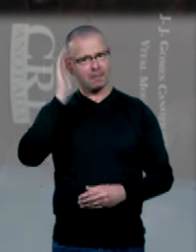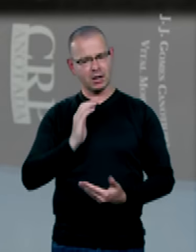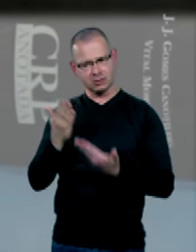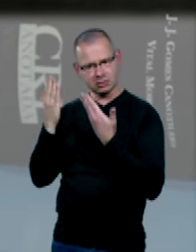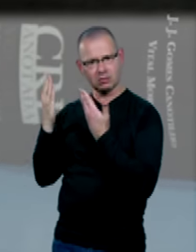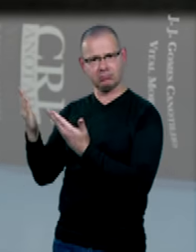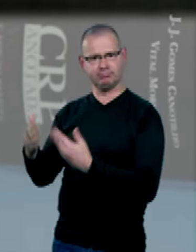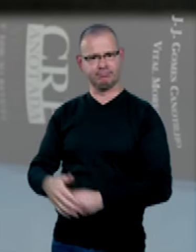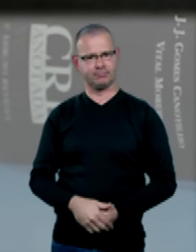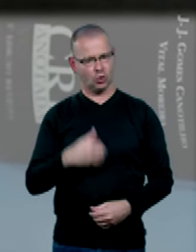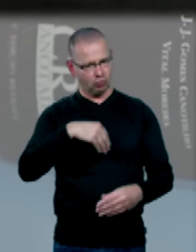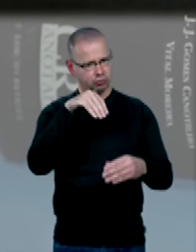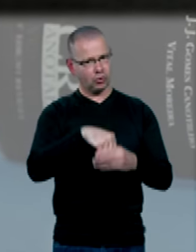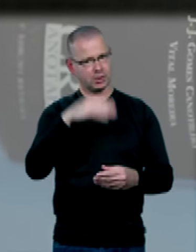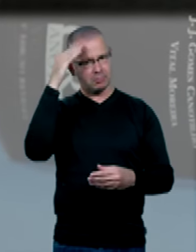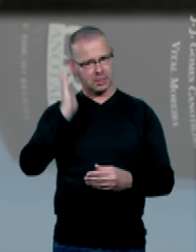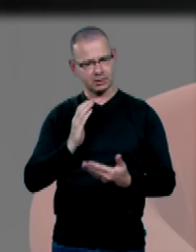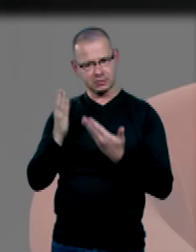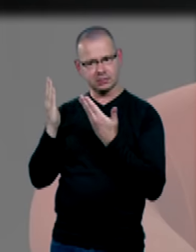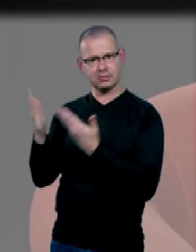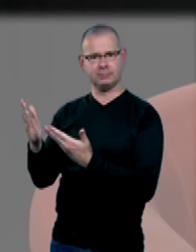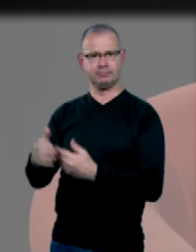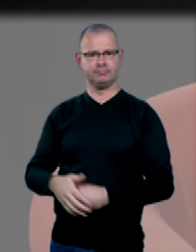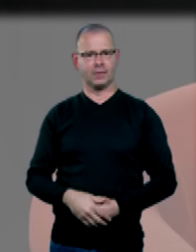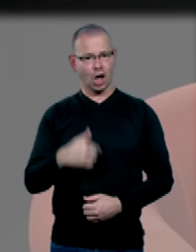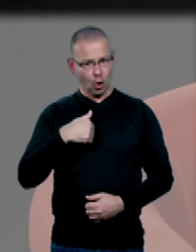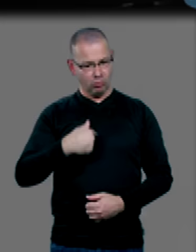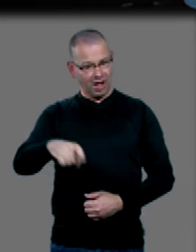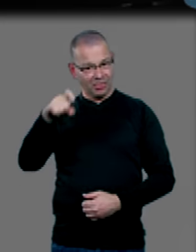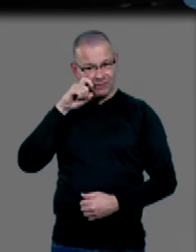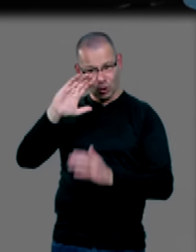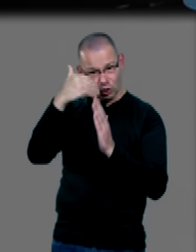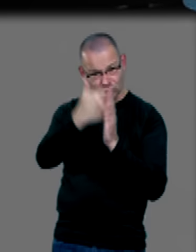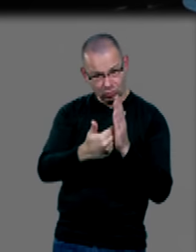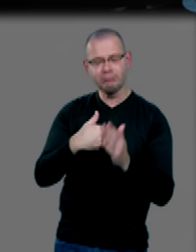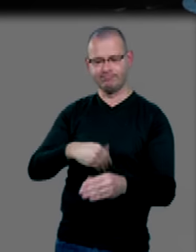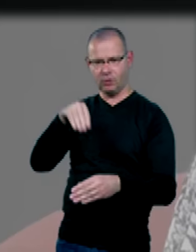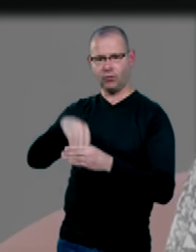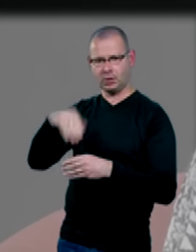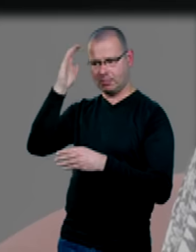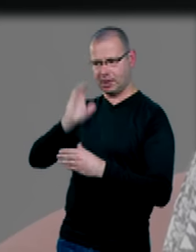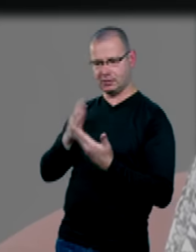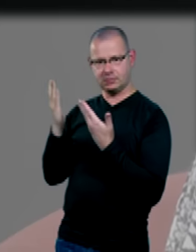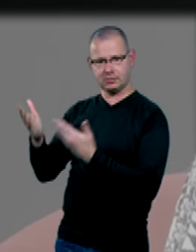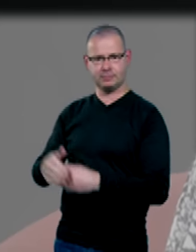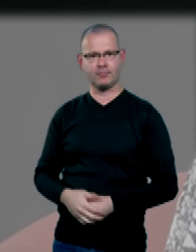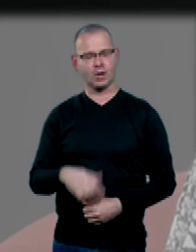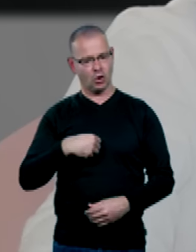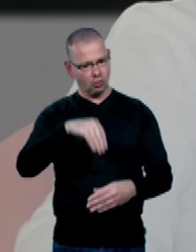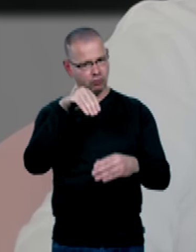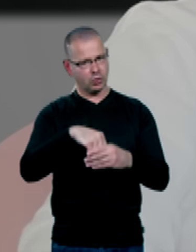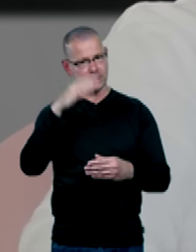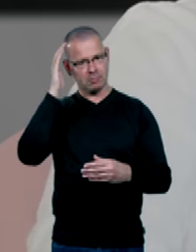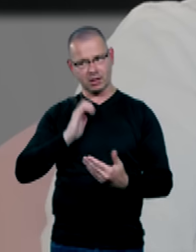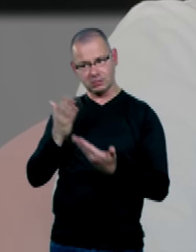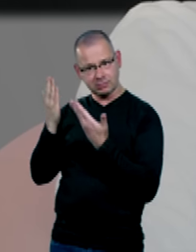Em defesa da Constituição da República Portuguesa, eu voto Marisa Matias. Eu voto Marisa Matias. Eu voto Marisa Matias. Eu,